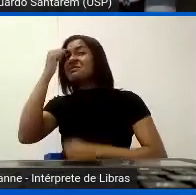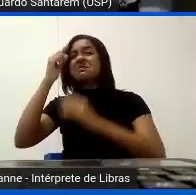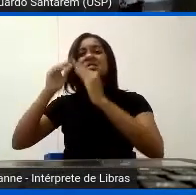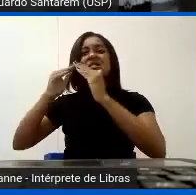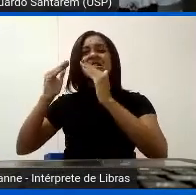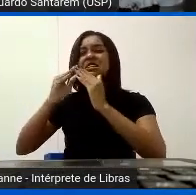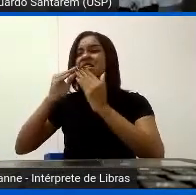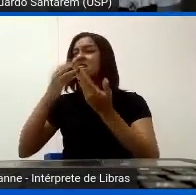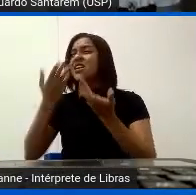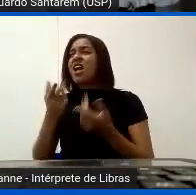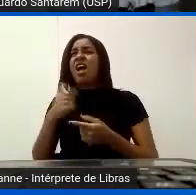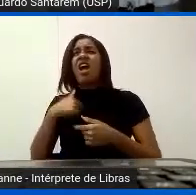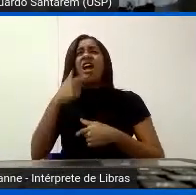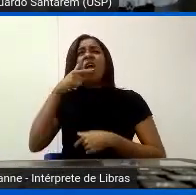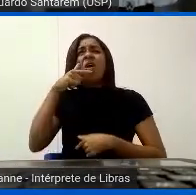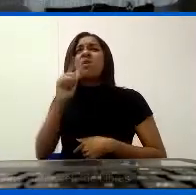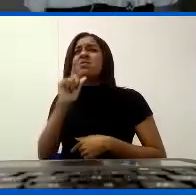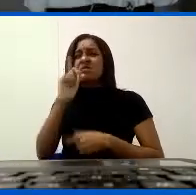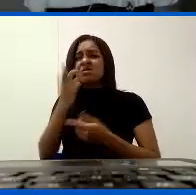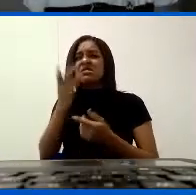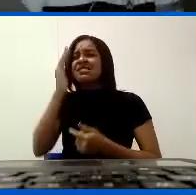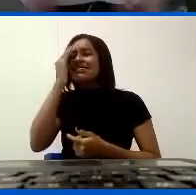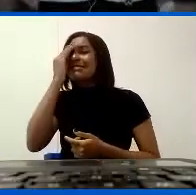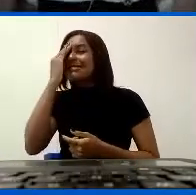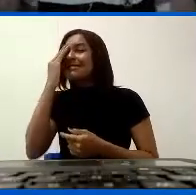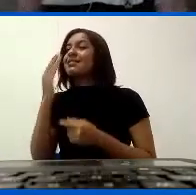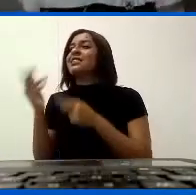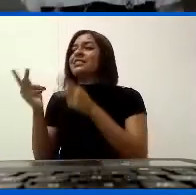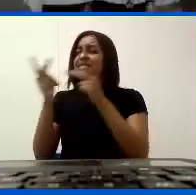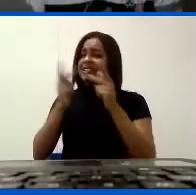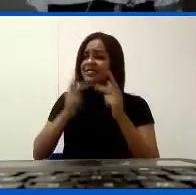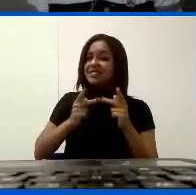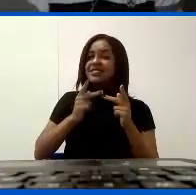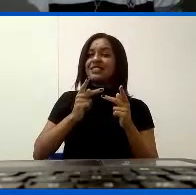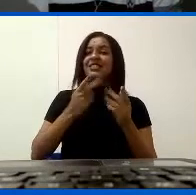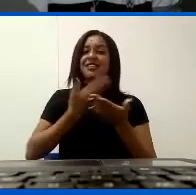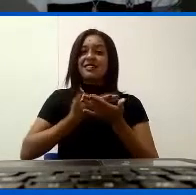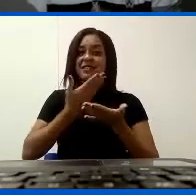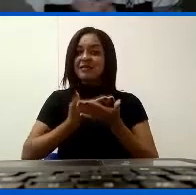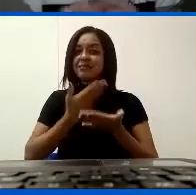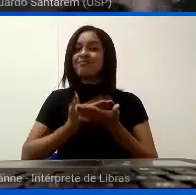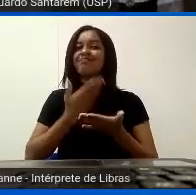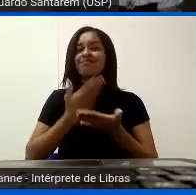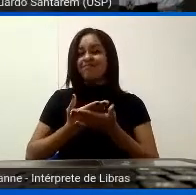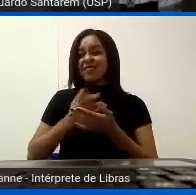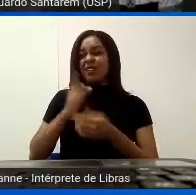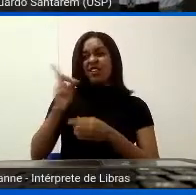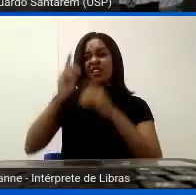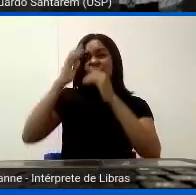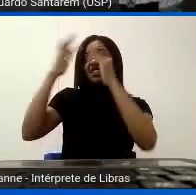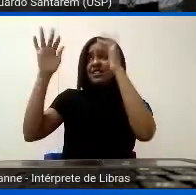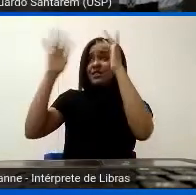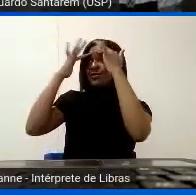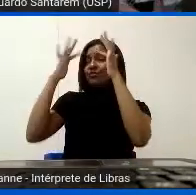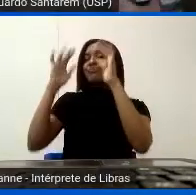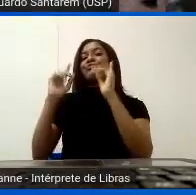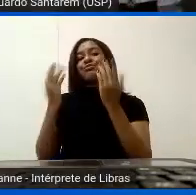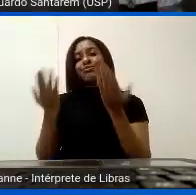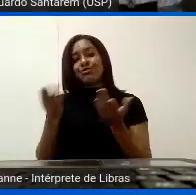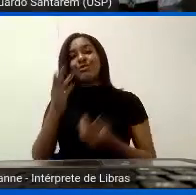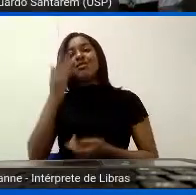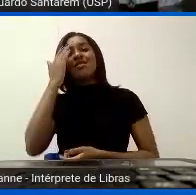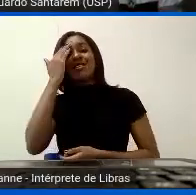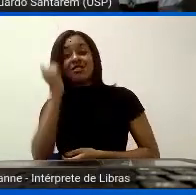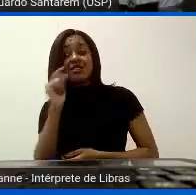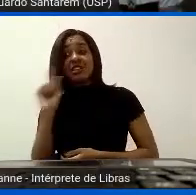compreender que eu preciso trazer ele para minha aula quando ele não está né a concentração dele eu sei quando ele não tá tendo aproveitamento então